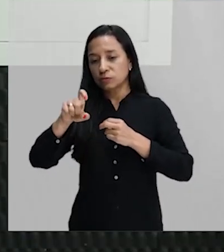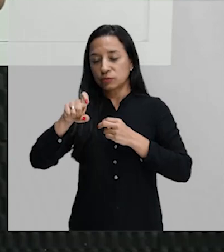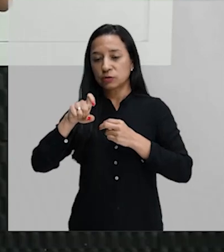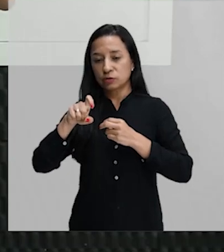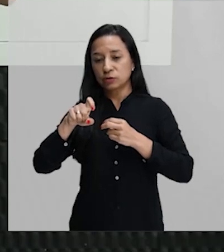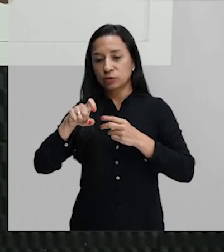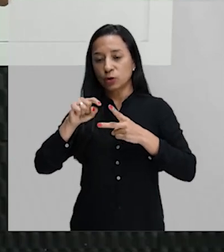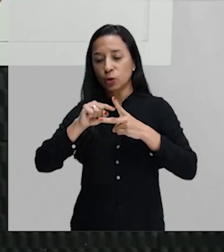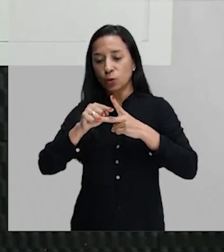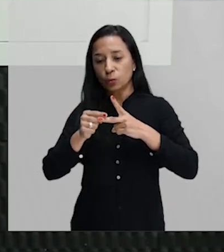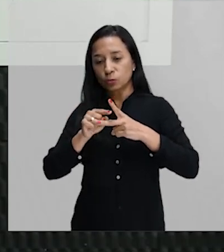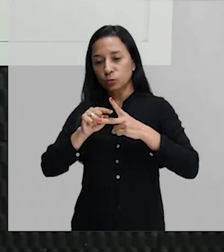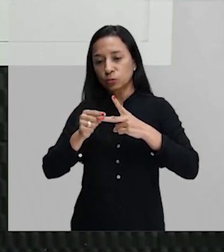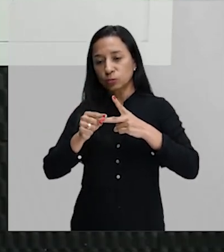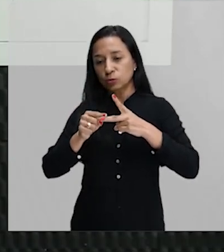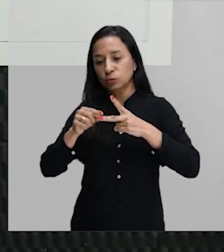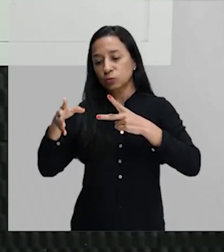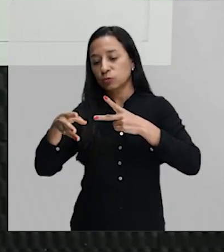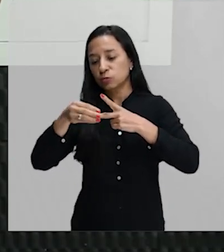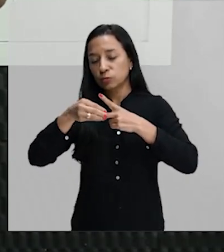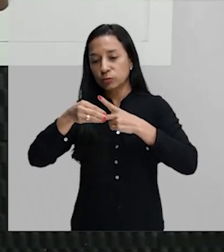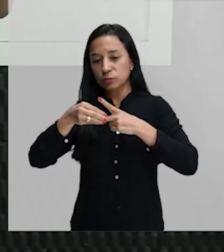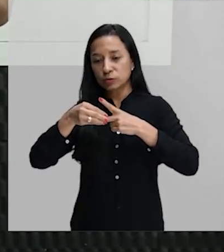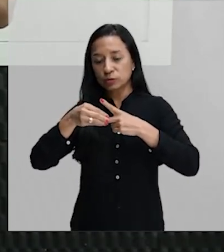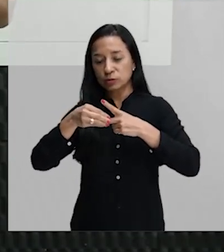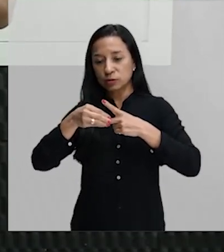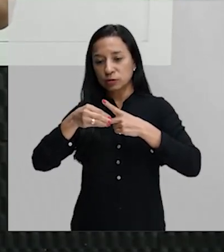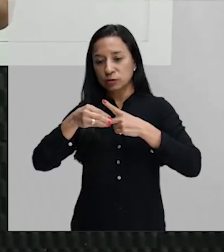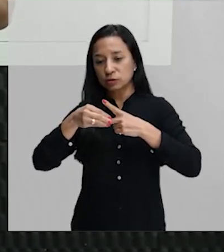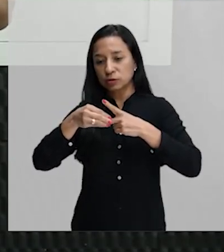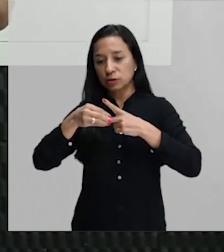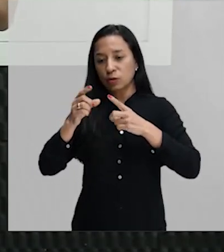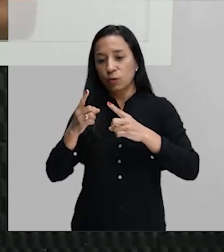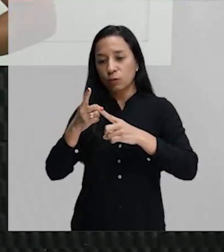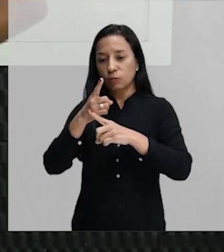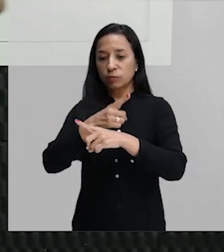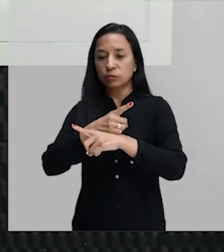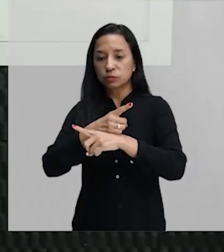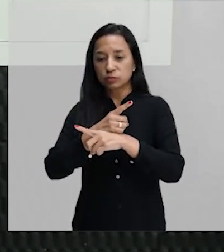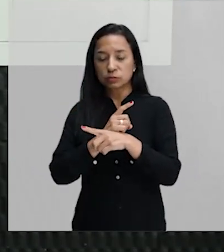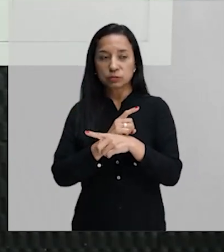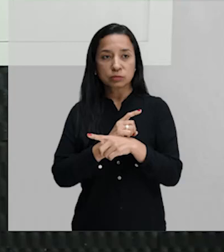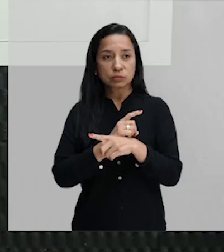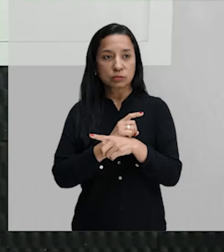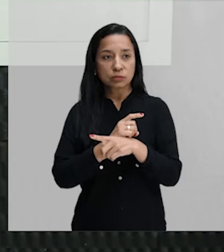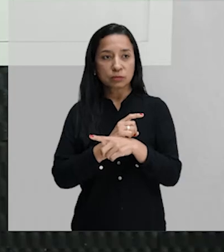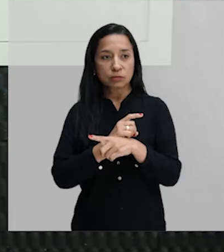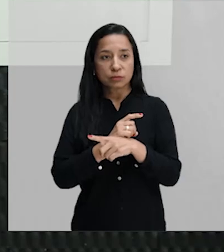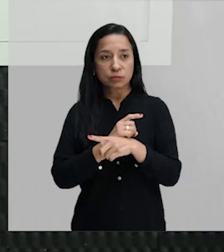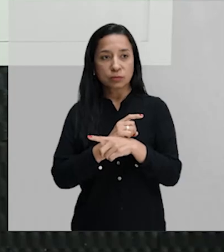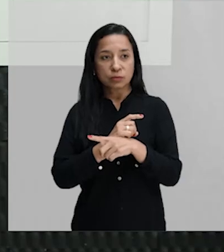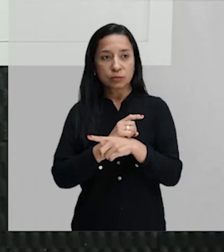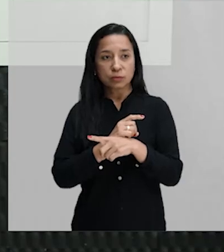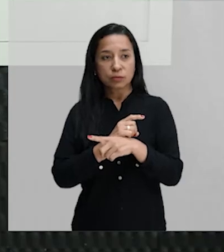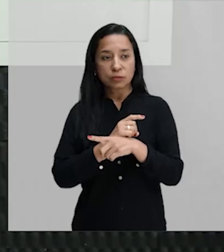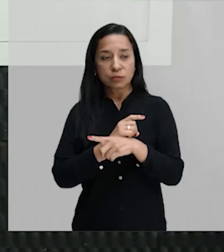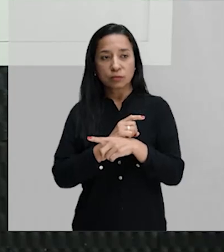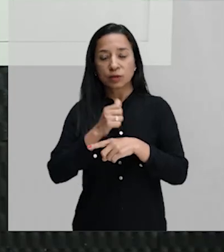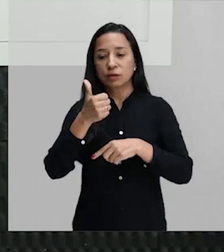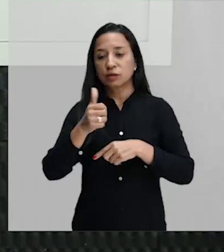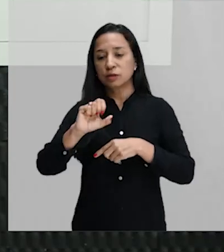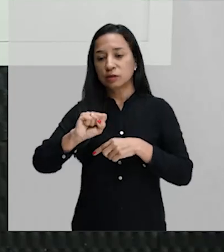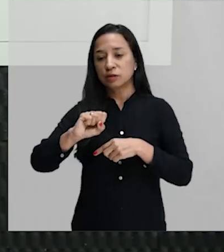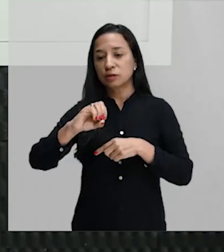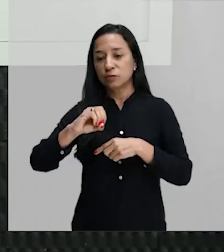Os cossenos dos ângulos suplementares, eles são opostos. Tá? Então, olha só, cosseno de 180 menos